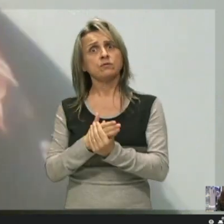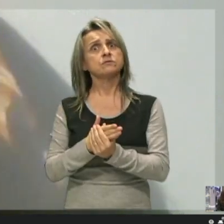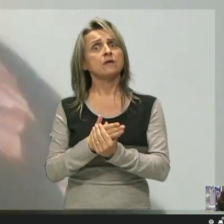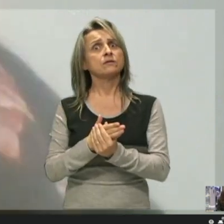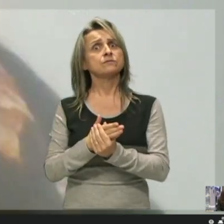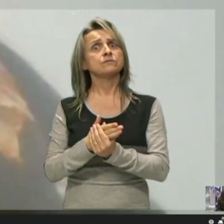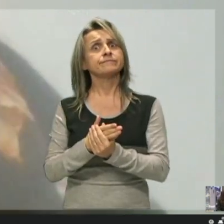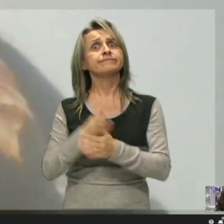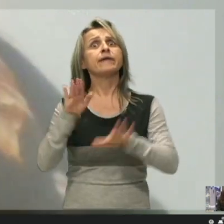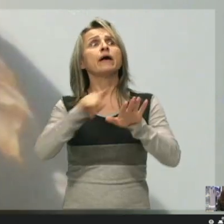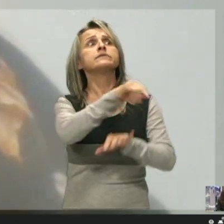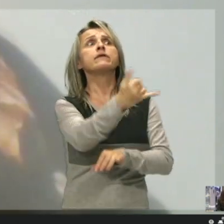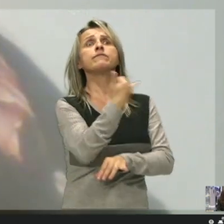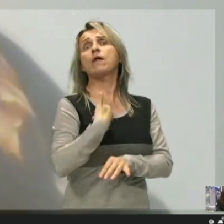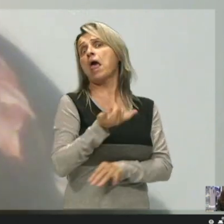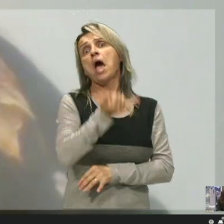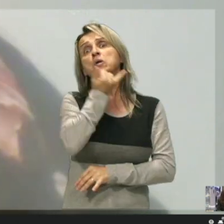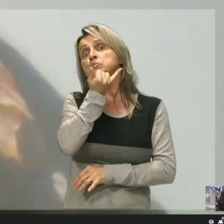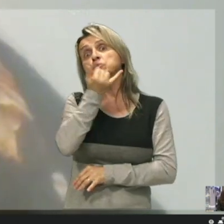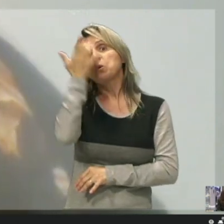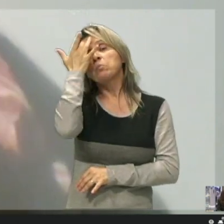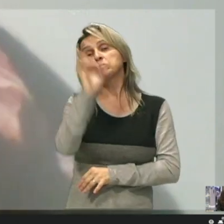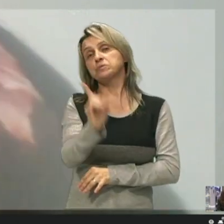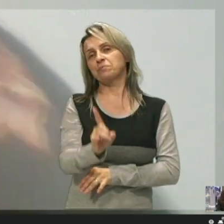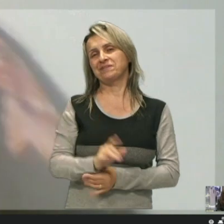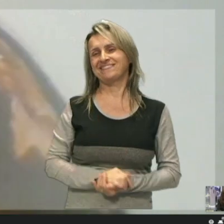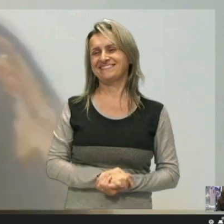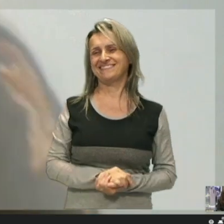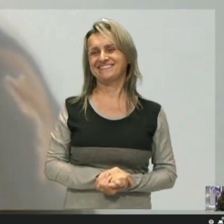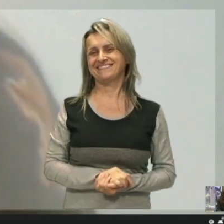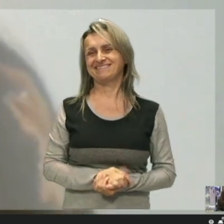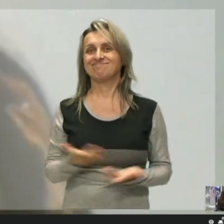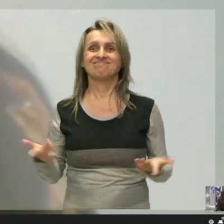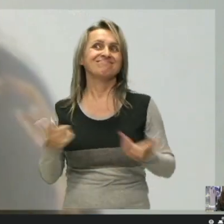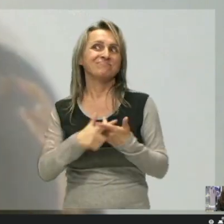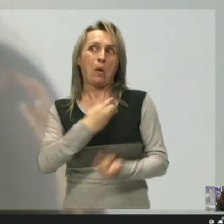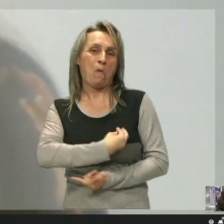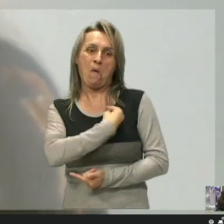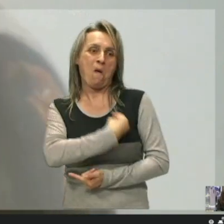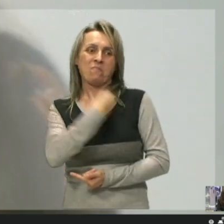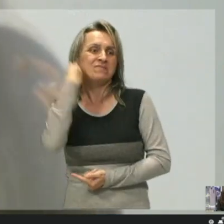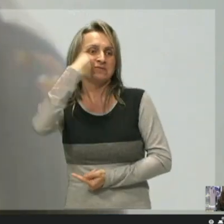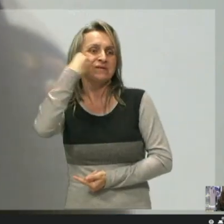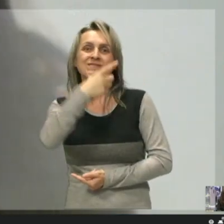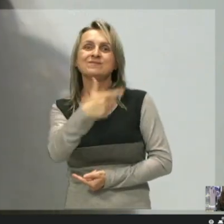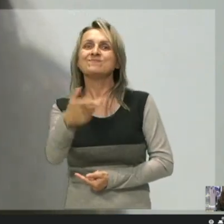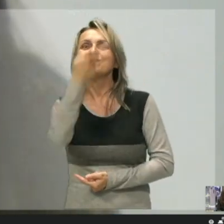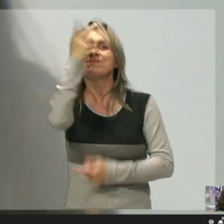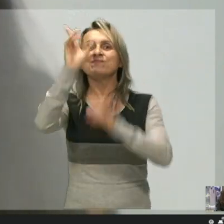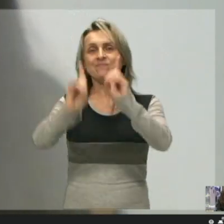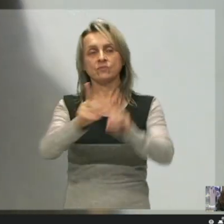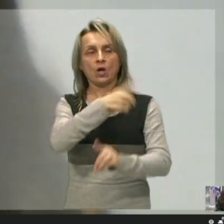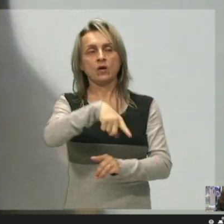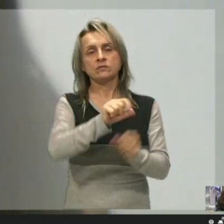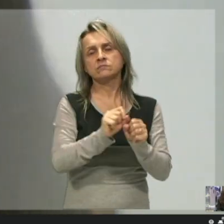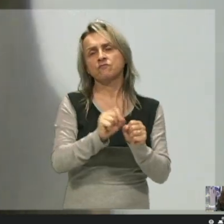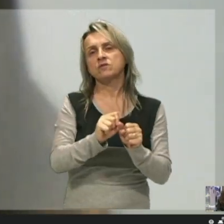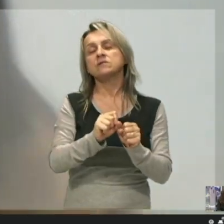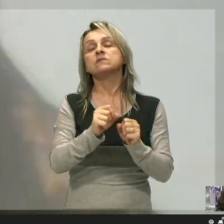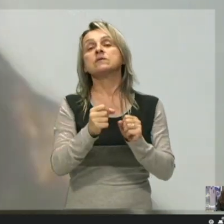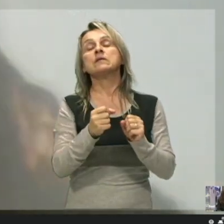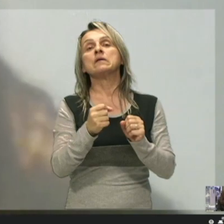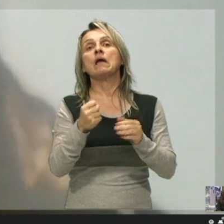falam, desculpa, a gente não tinha esse entendimento, né? A gente não conviveu com pessoas com deficiência. A gente vai fazer o que for possível, nos